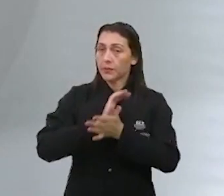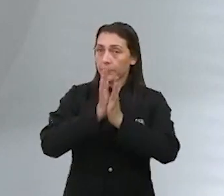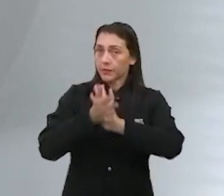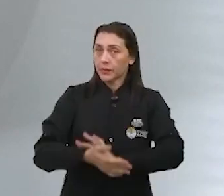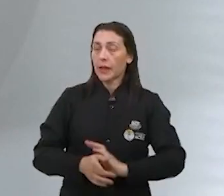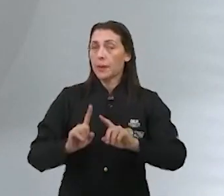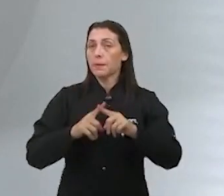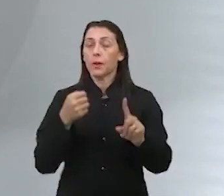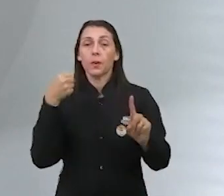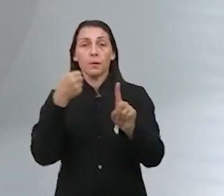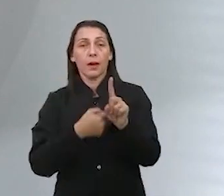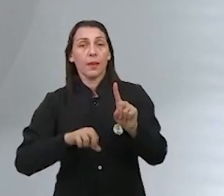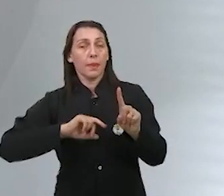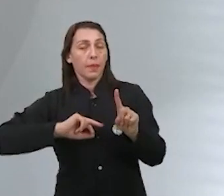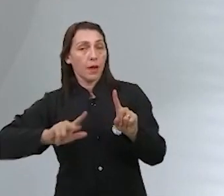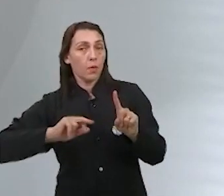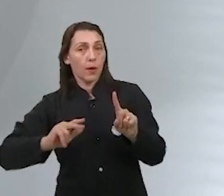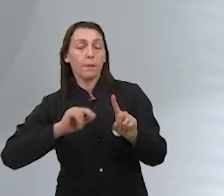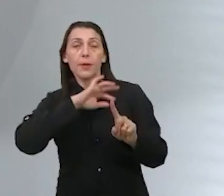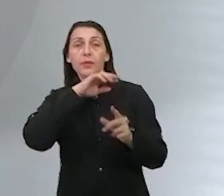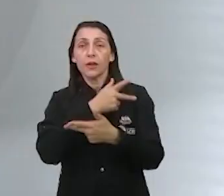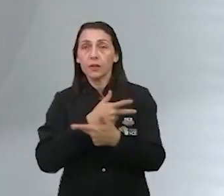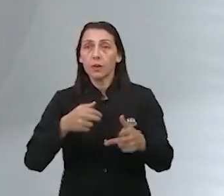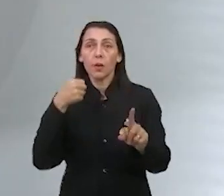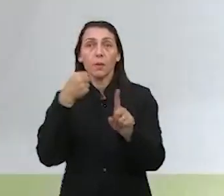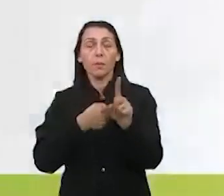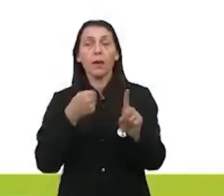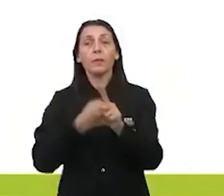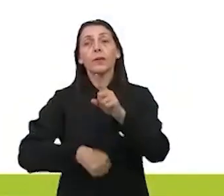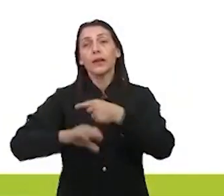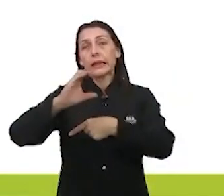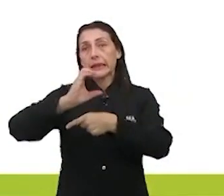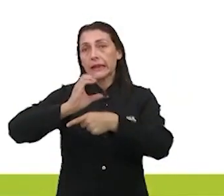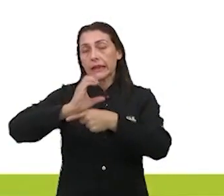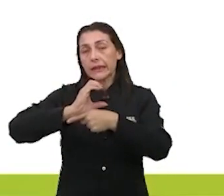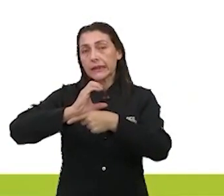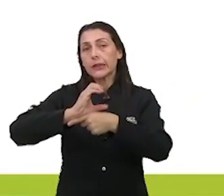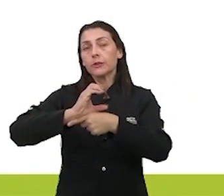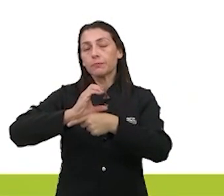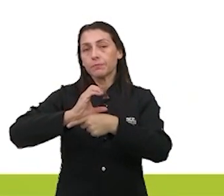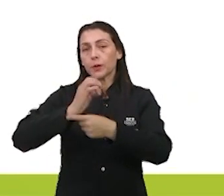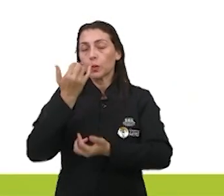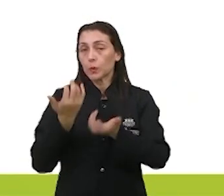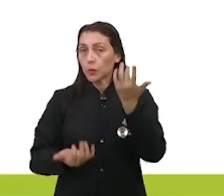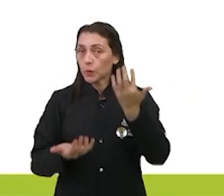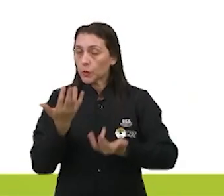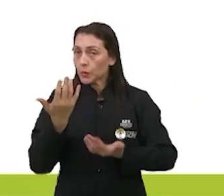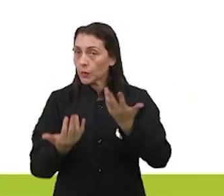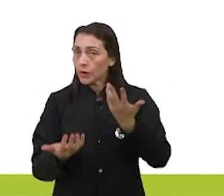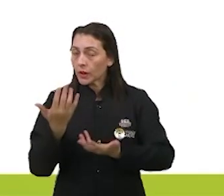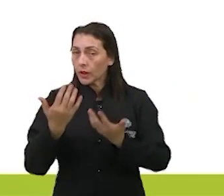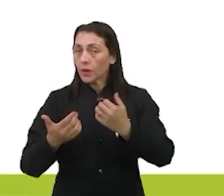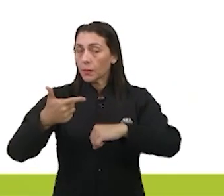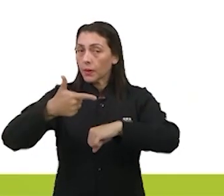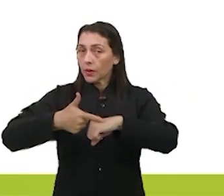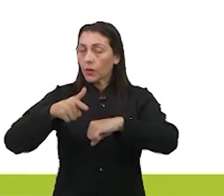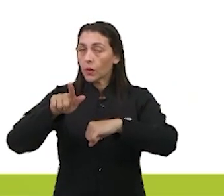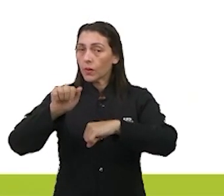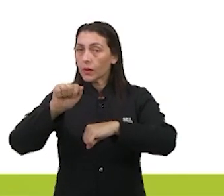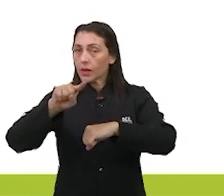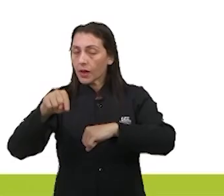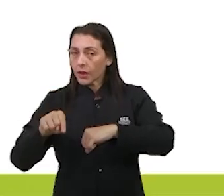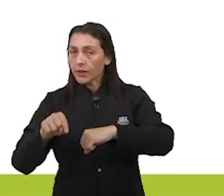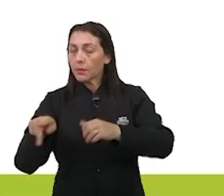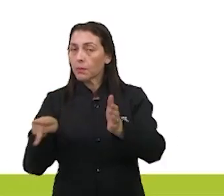organismos, mas o impacto não é por causa deles. O impacto é por quê? Pela queima de combustíveis fósseis como carvão, petróleo e gás. É uma